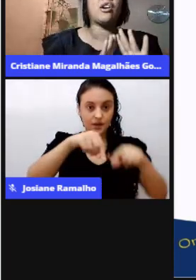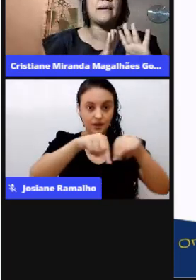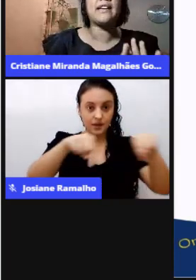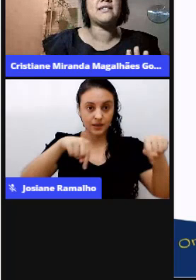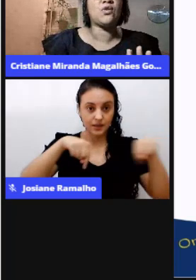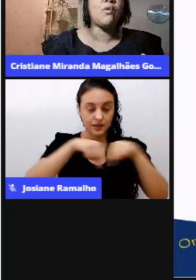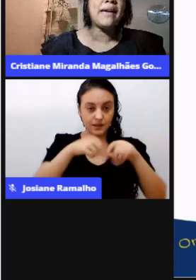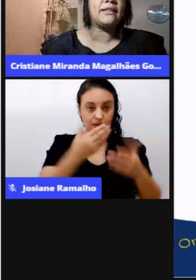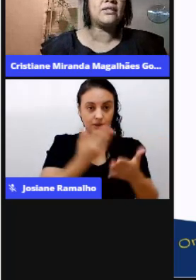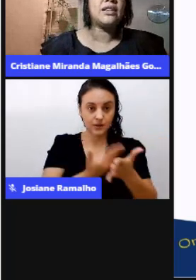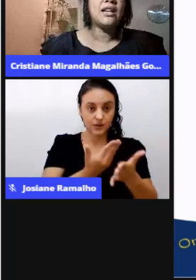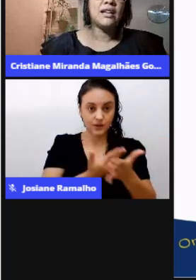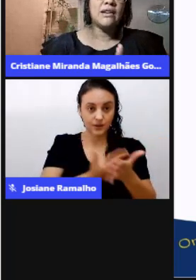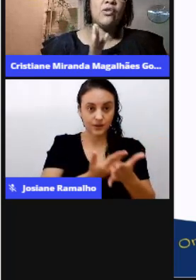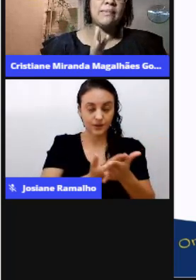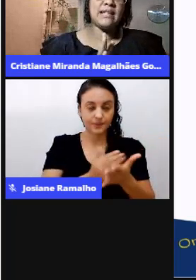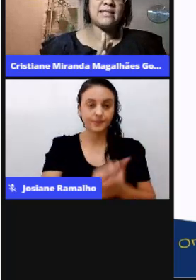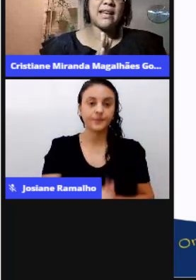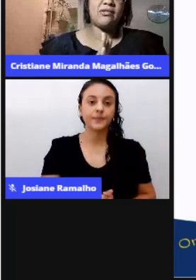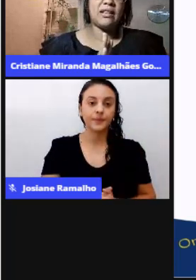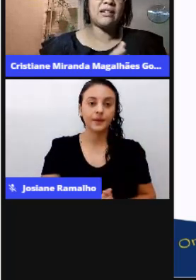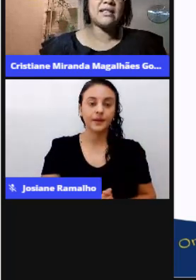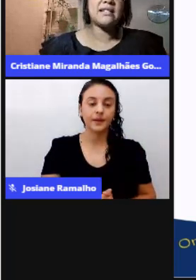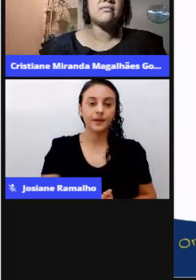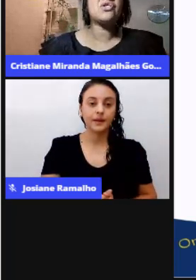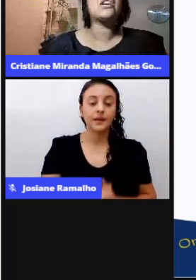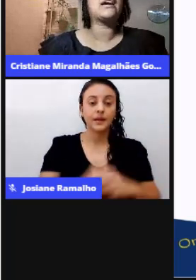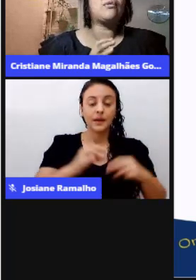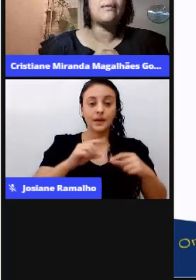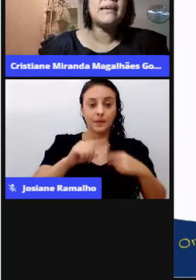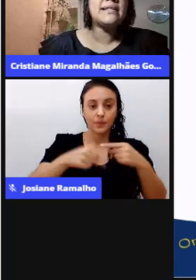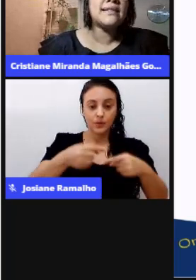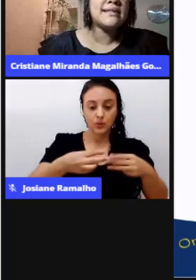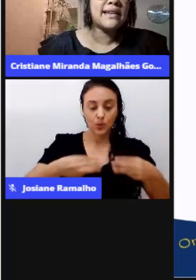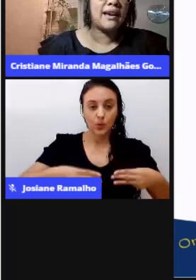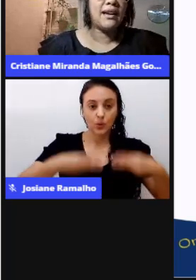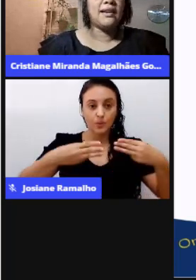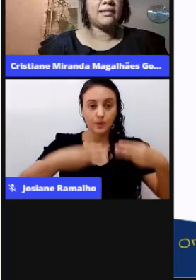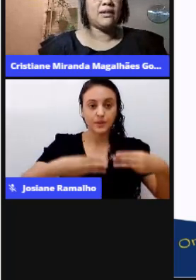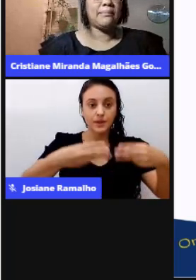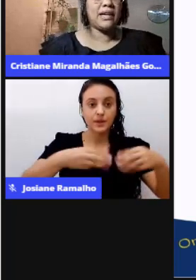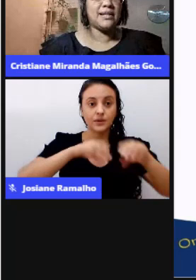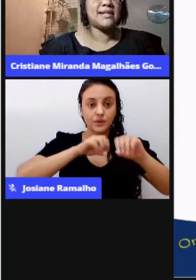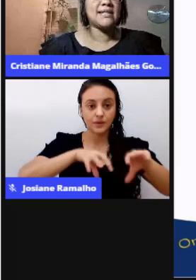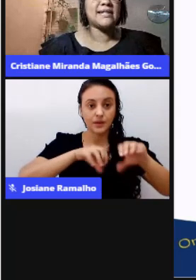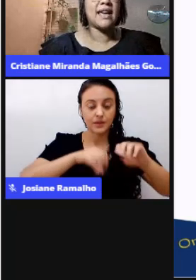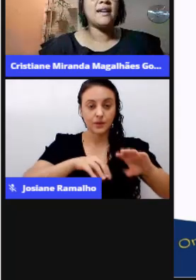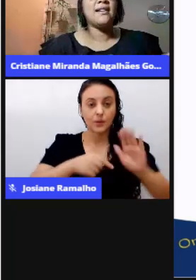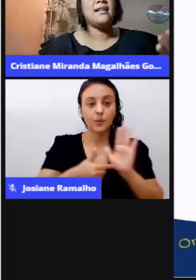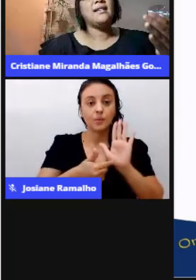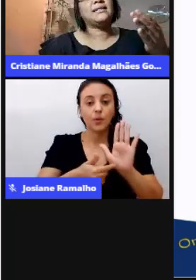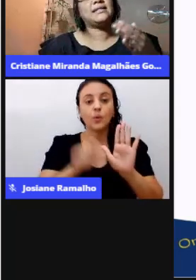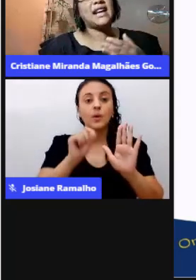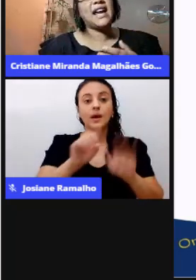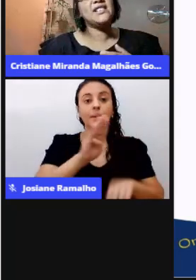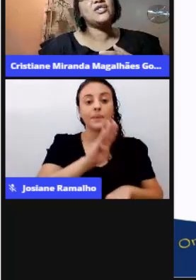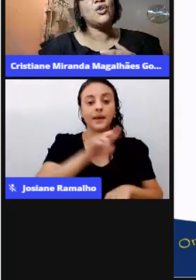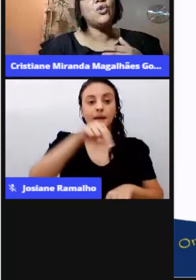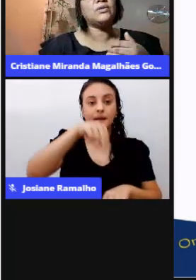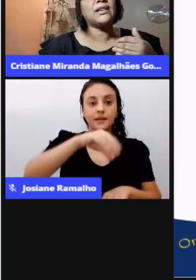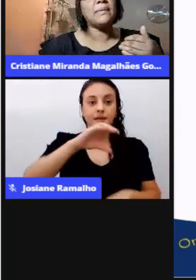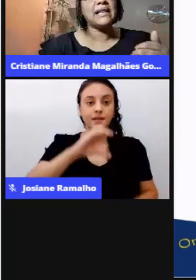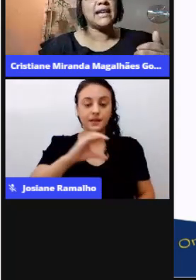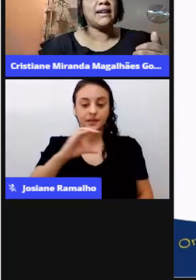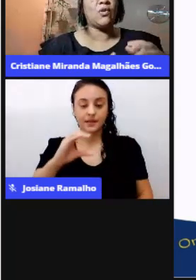trabalhavam conforme aqueles documentos. O Ministério da Educação chega com a BNCC. Então, a BNCC traz